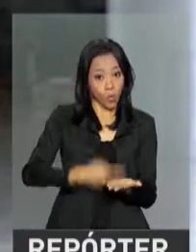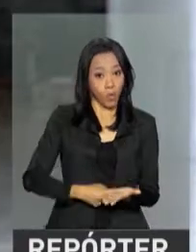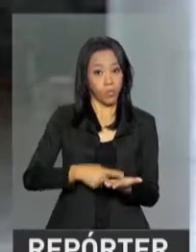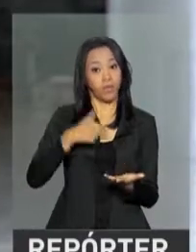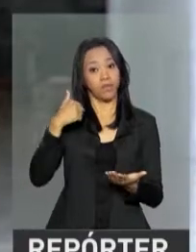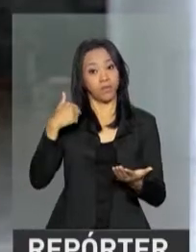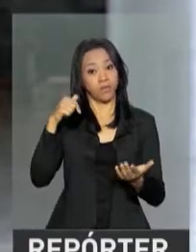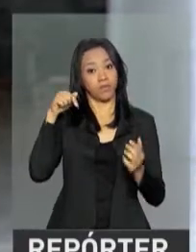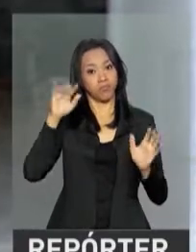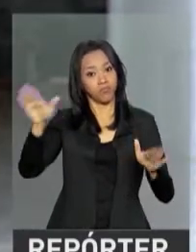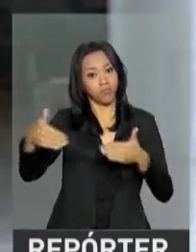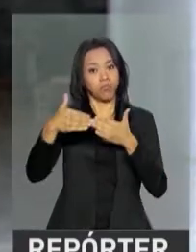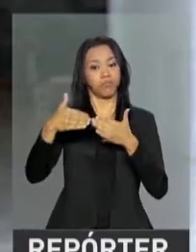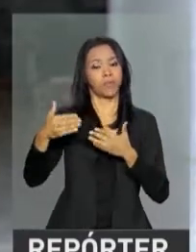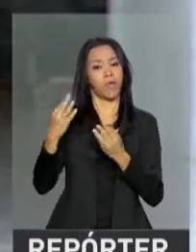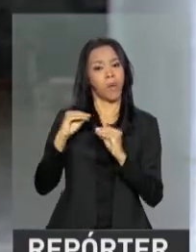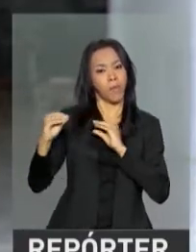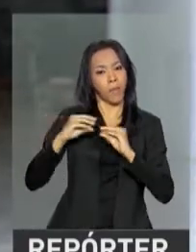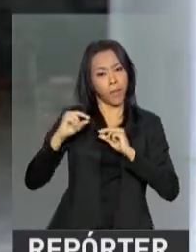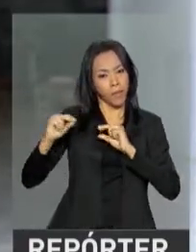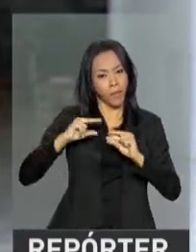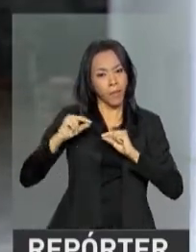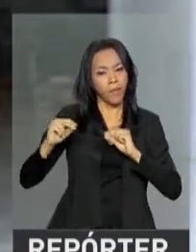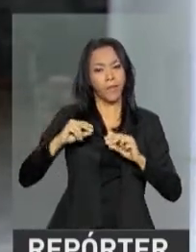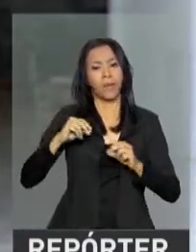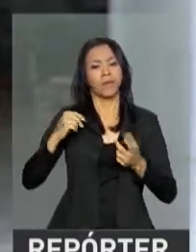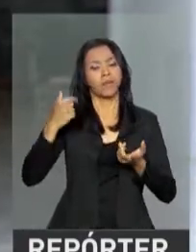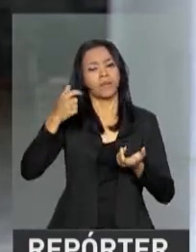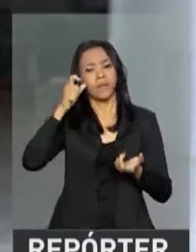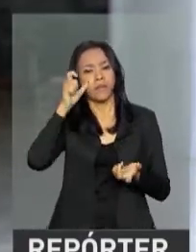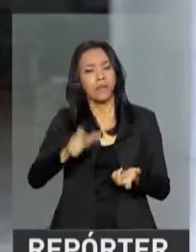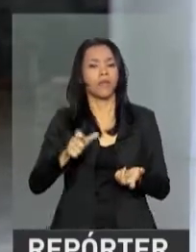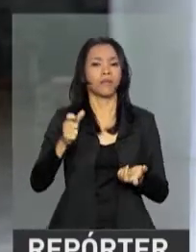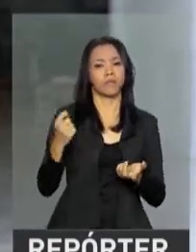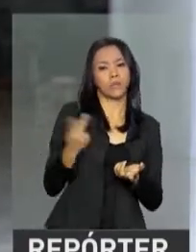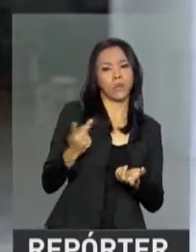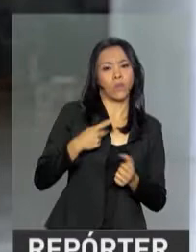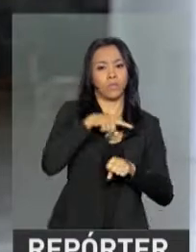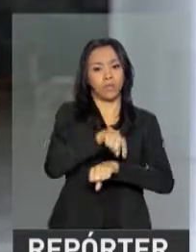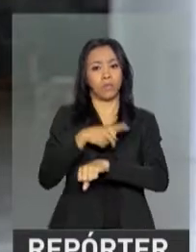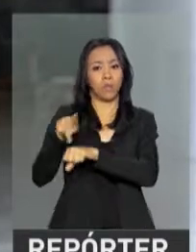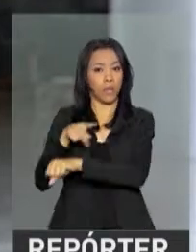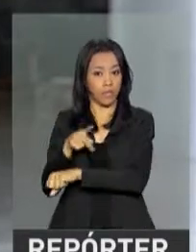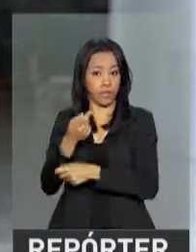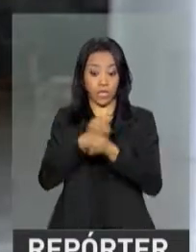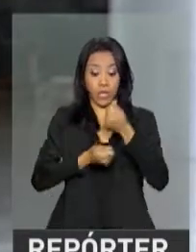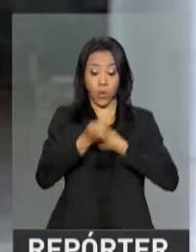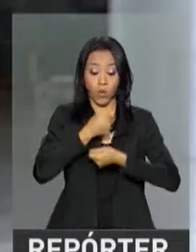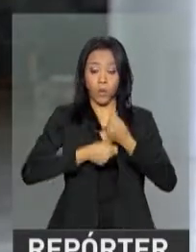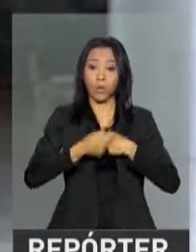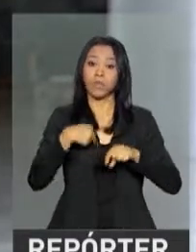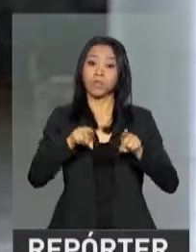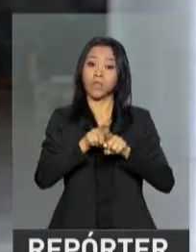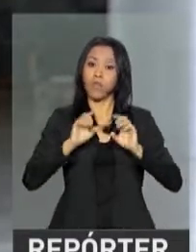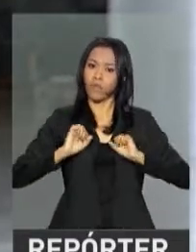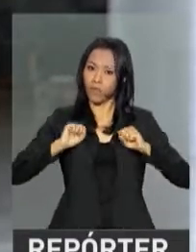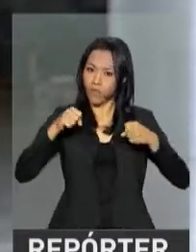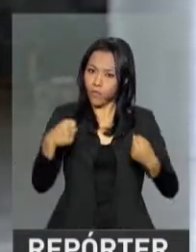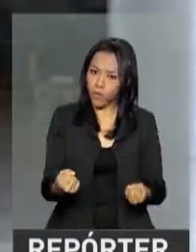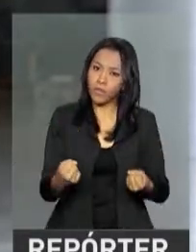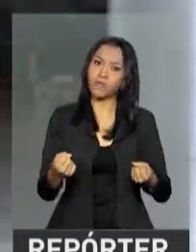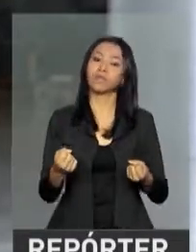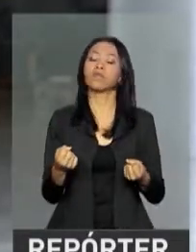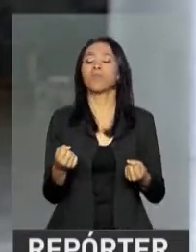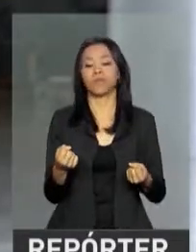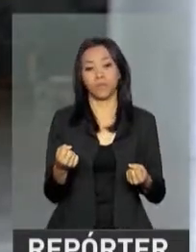Na agenda do encontro, assuntos de interesse dos dois países, como negócios e fortalecimento da cooperação